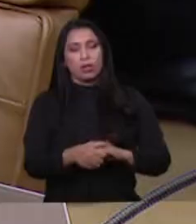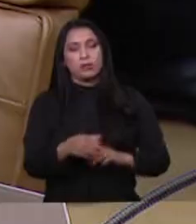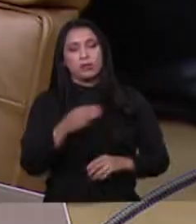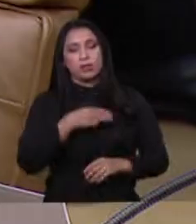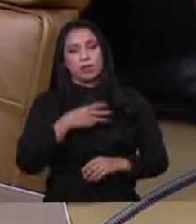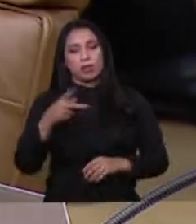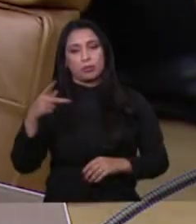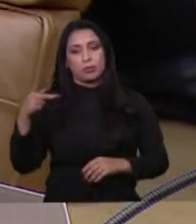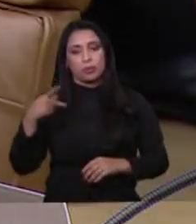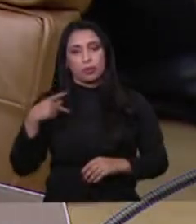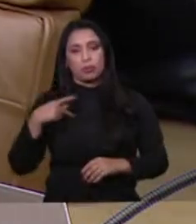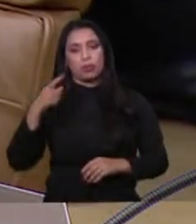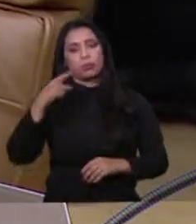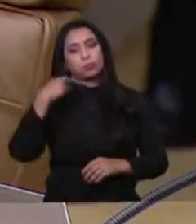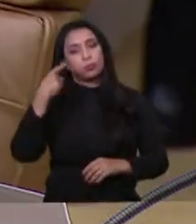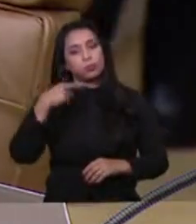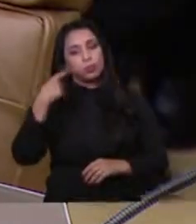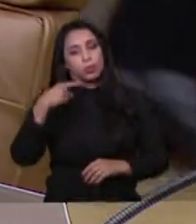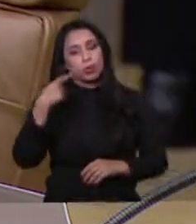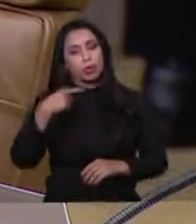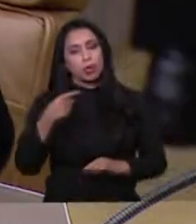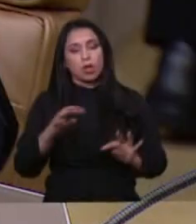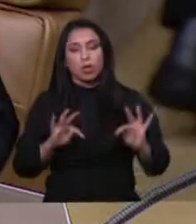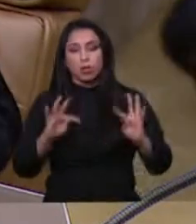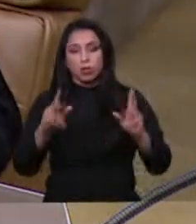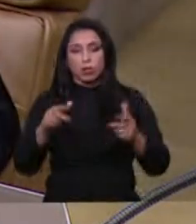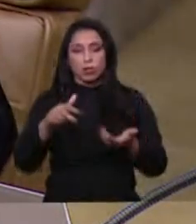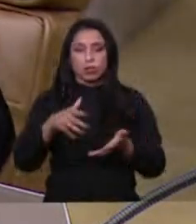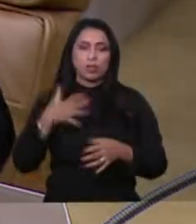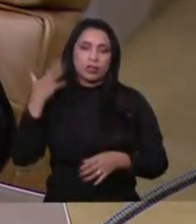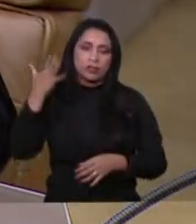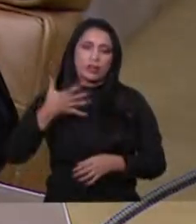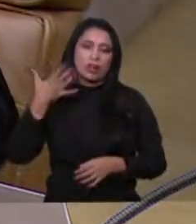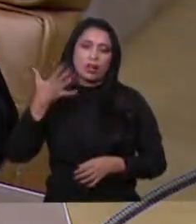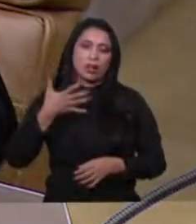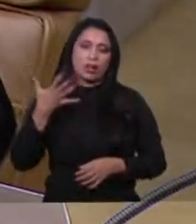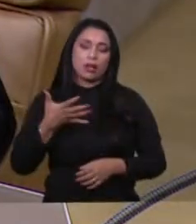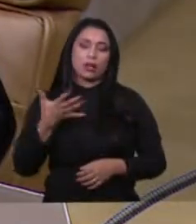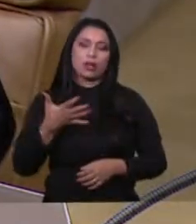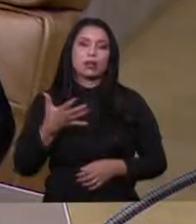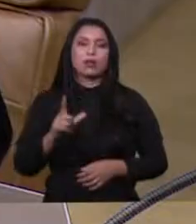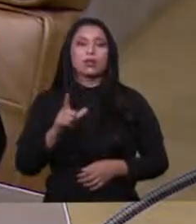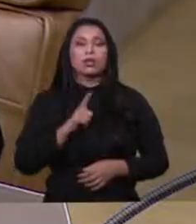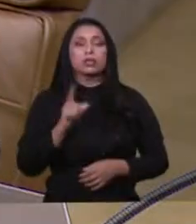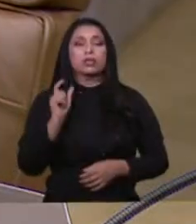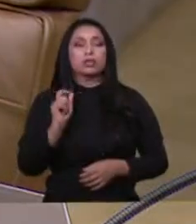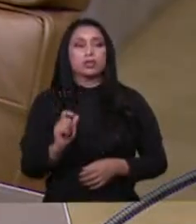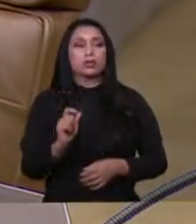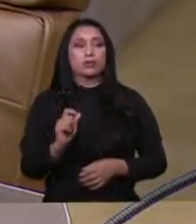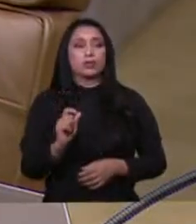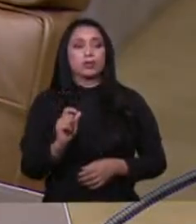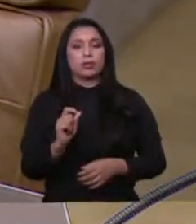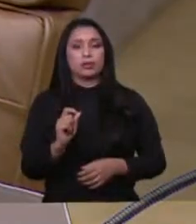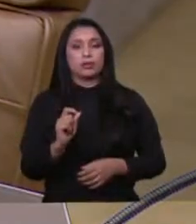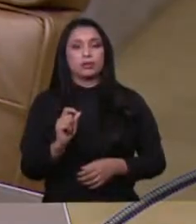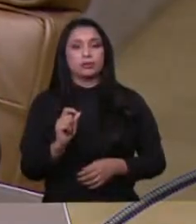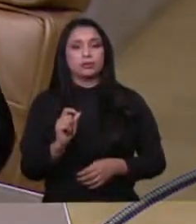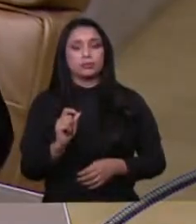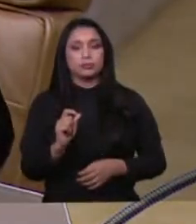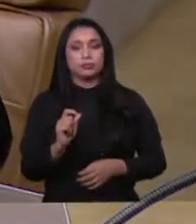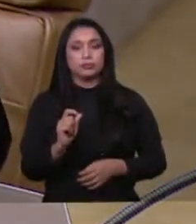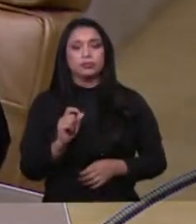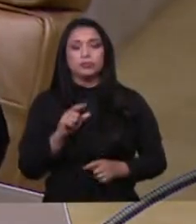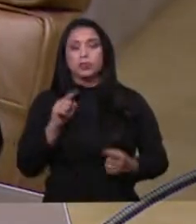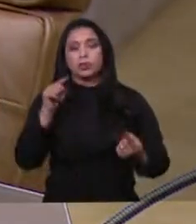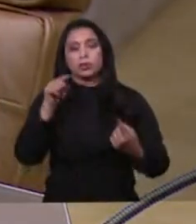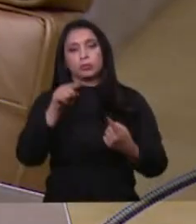senhores advogados, especialmente os que assumaram a tribuna e trouxeram, portanto, com ênfase as